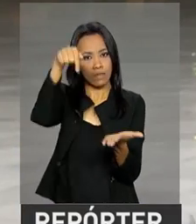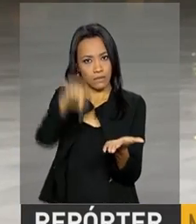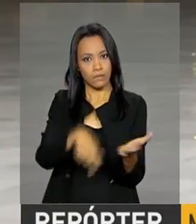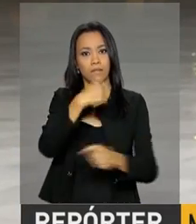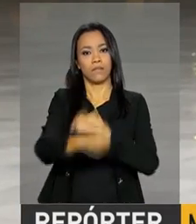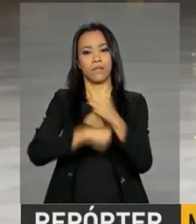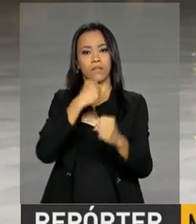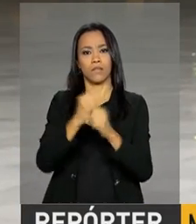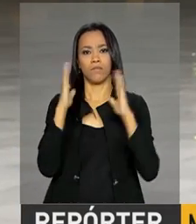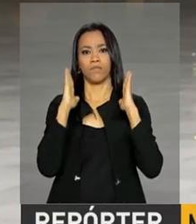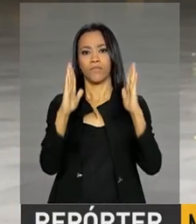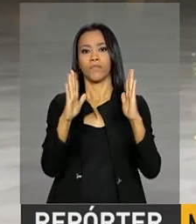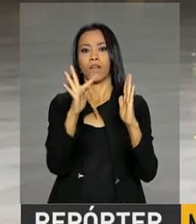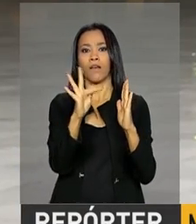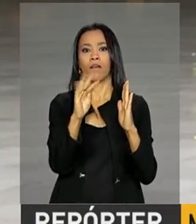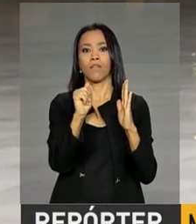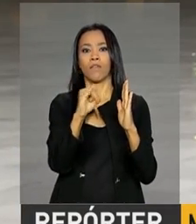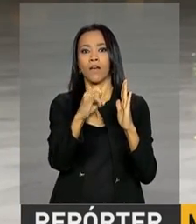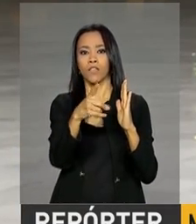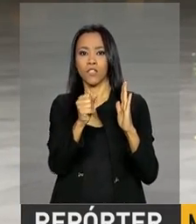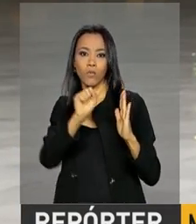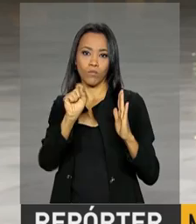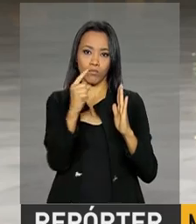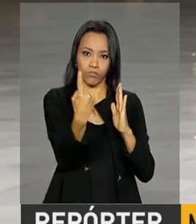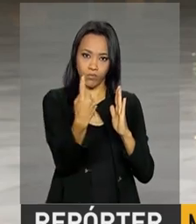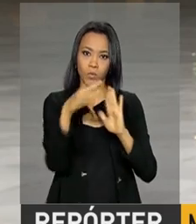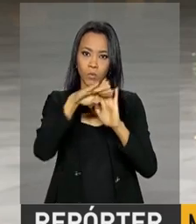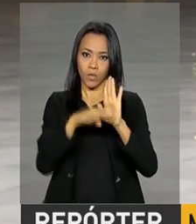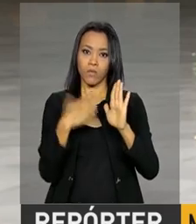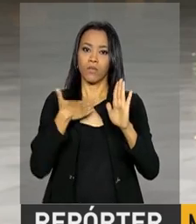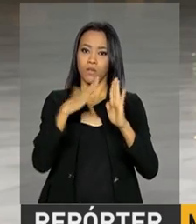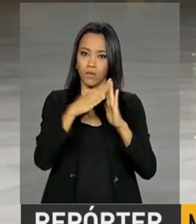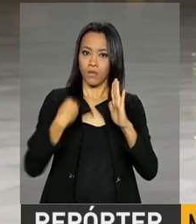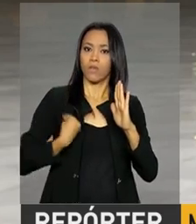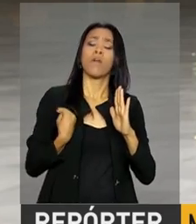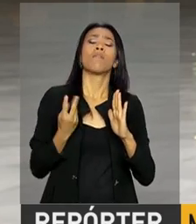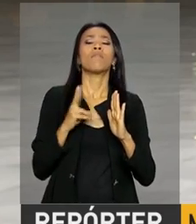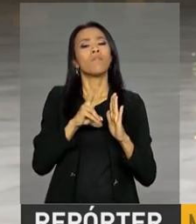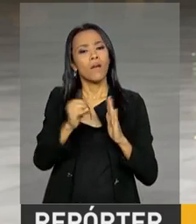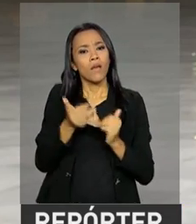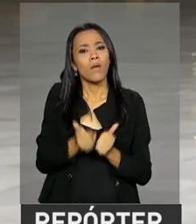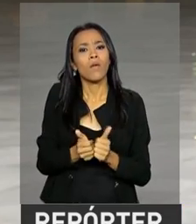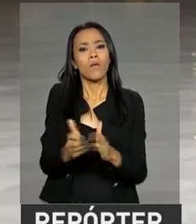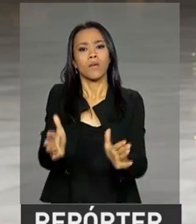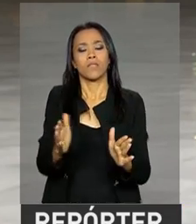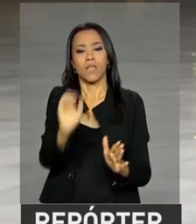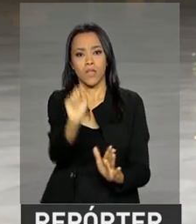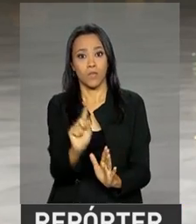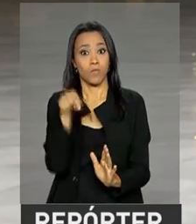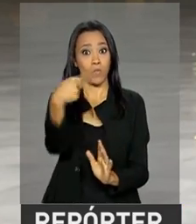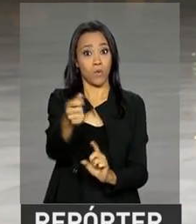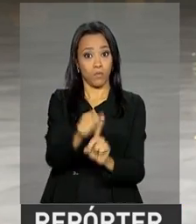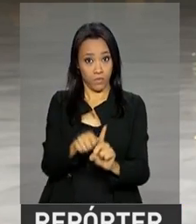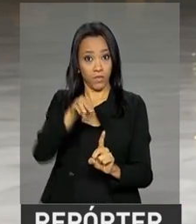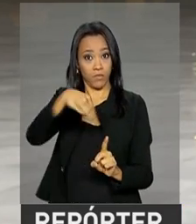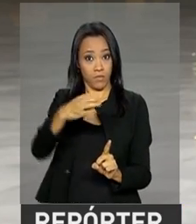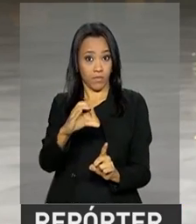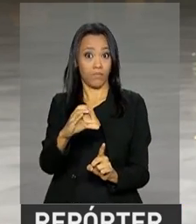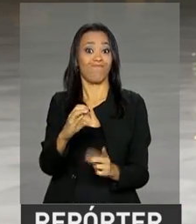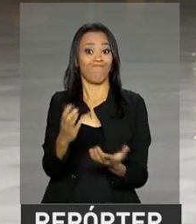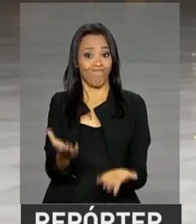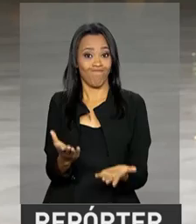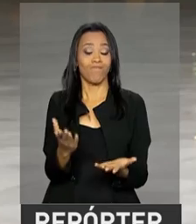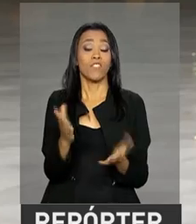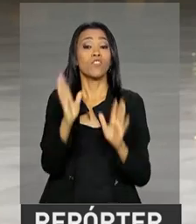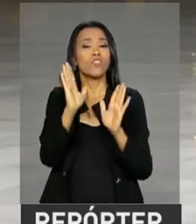ano da faixa um do programa Minha Casa Minha Vida vão ter início a partir do próximo mês de março